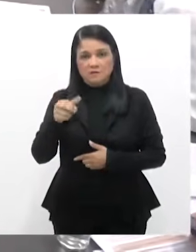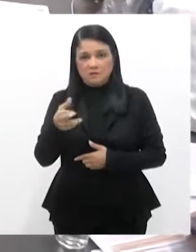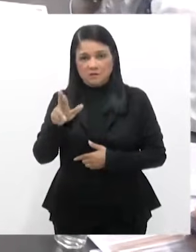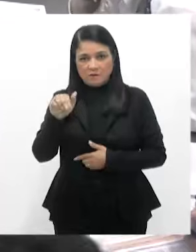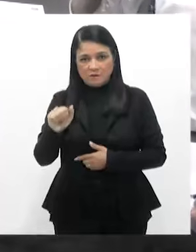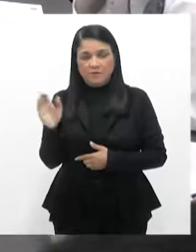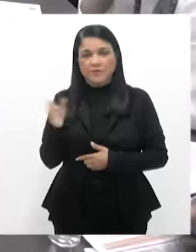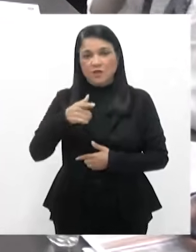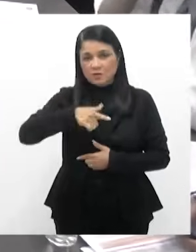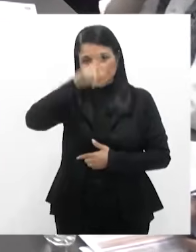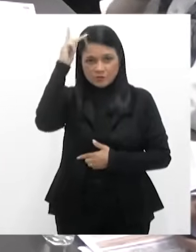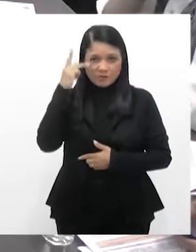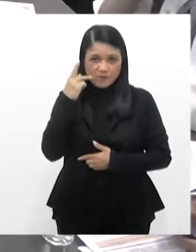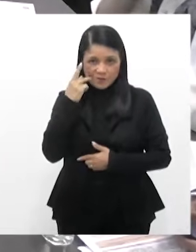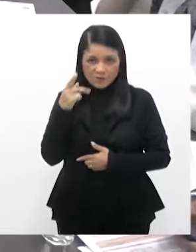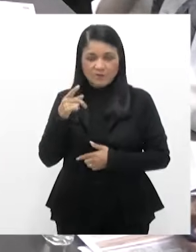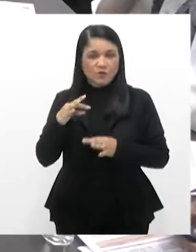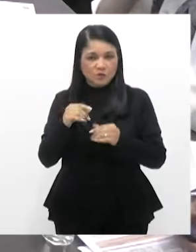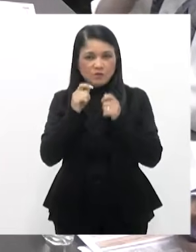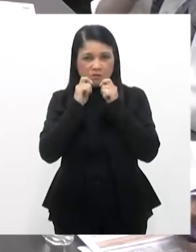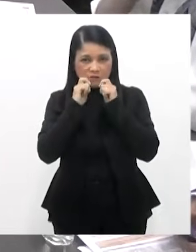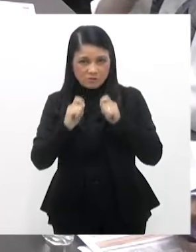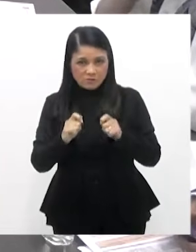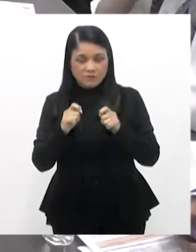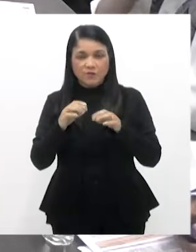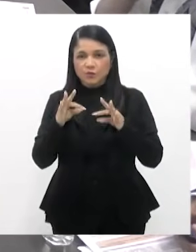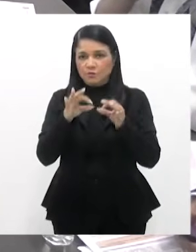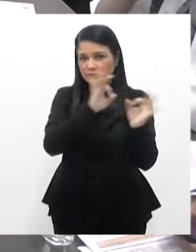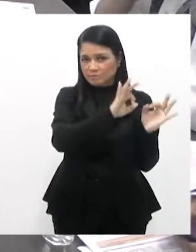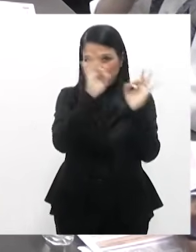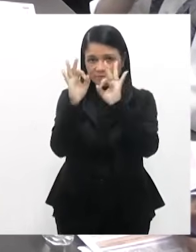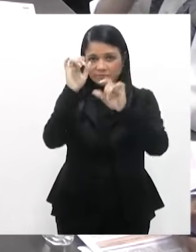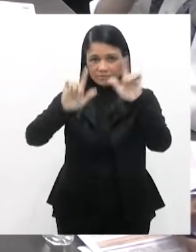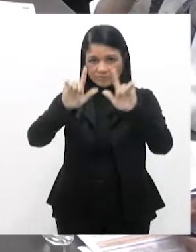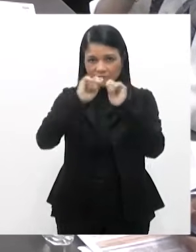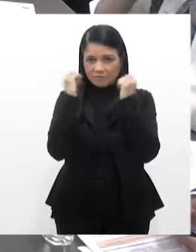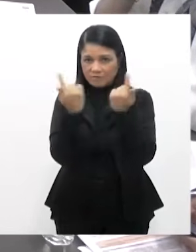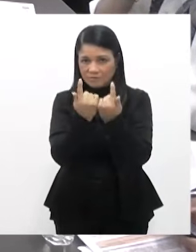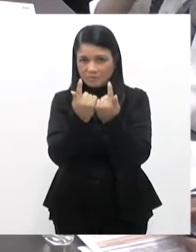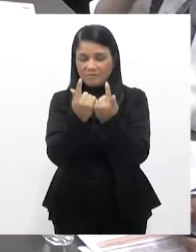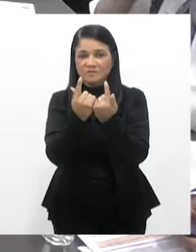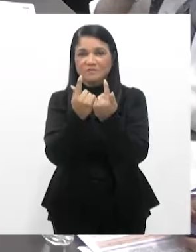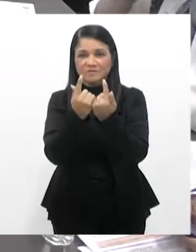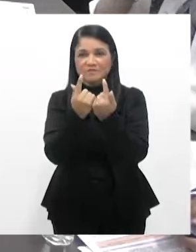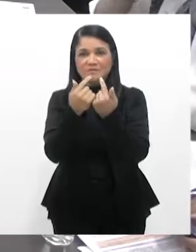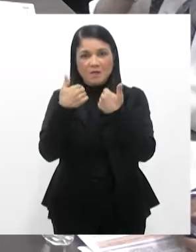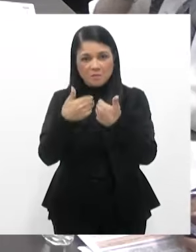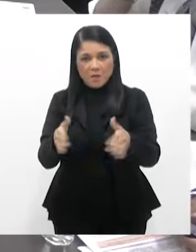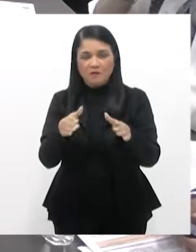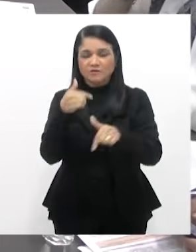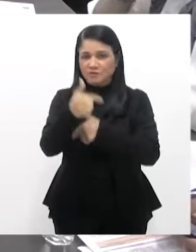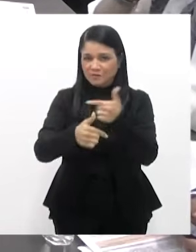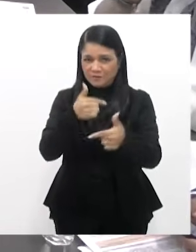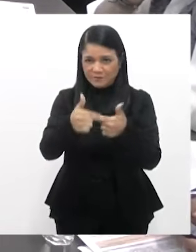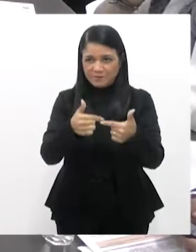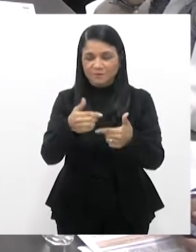A todos os assessores, a todos que nos acompanham pela TV Alerj, declaro abertos os trabalhos.